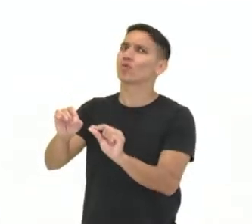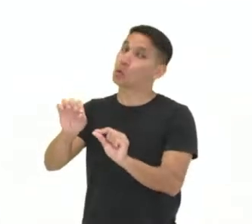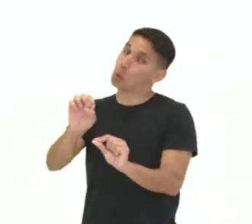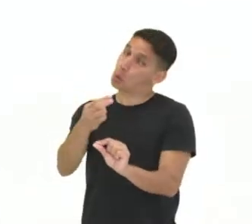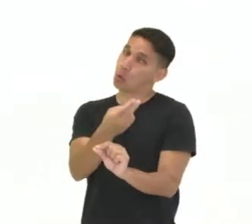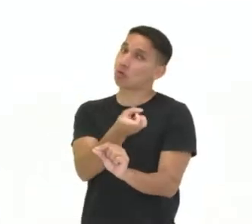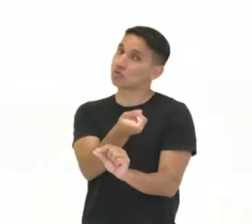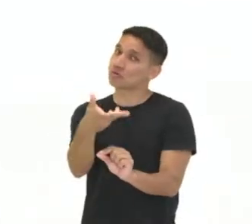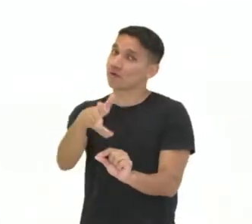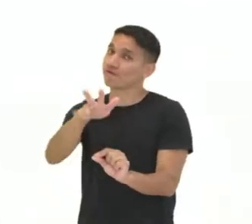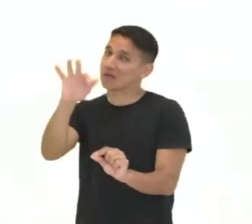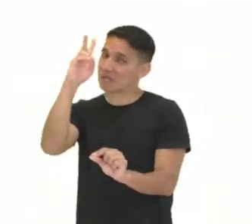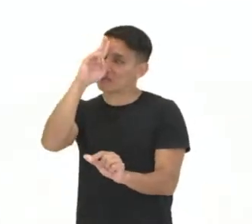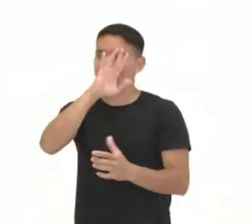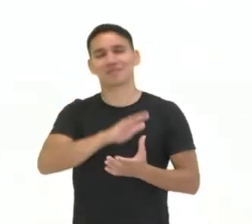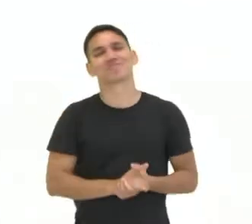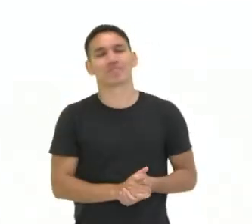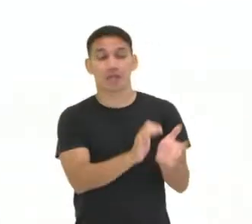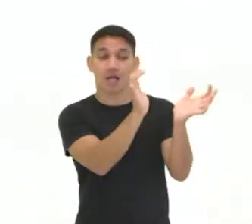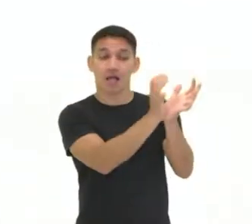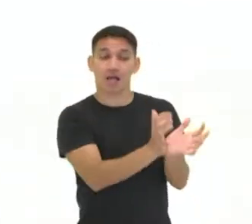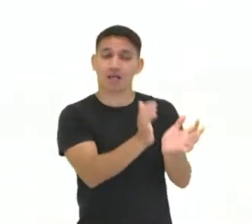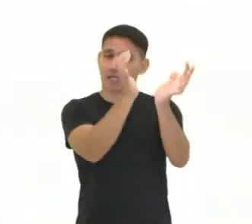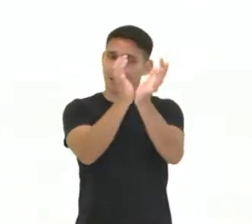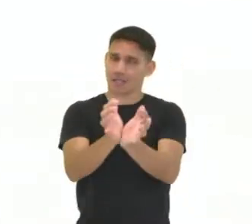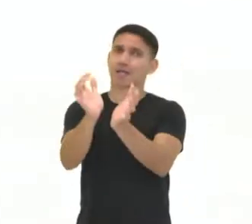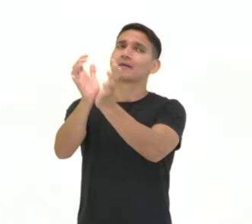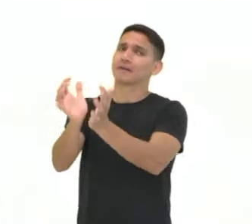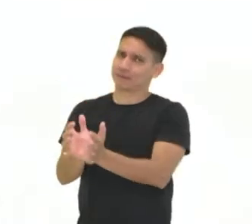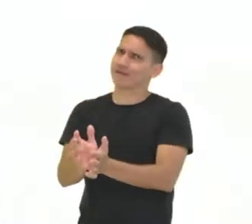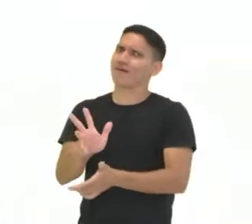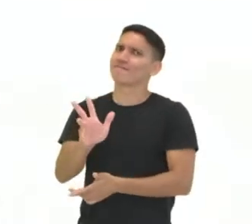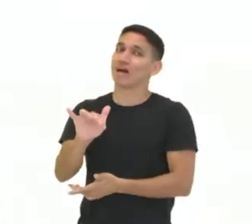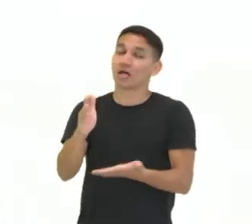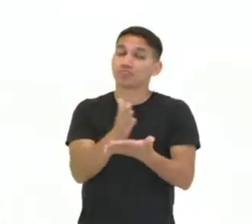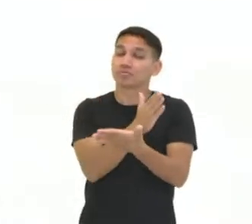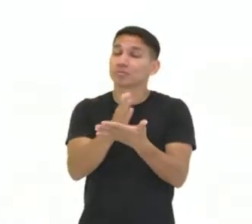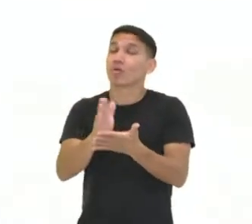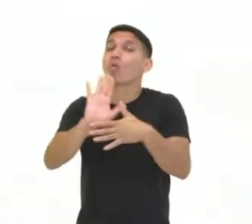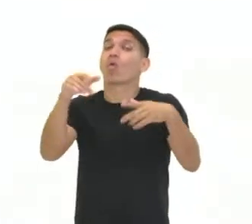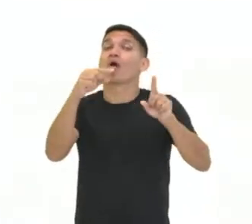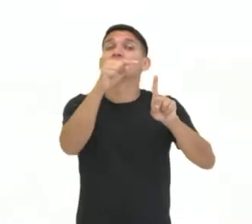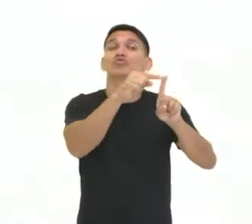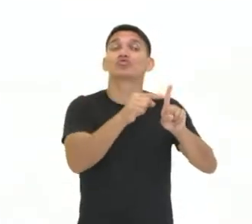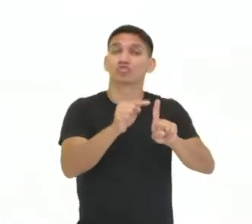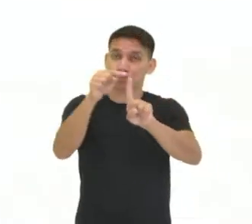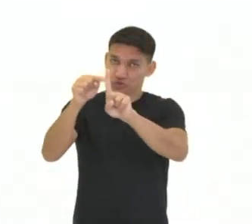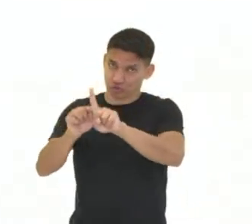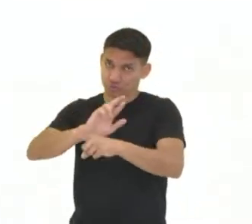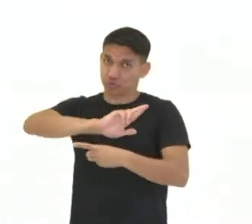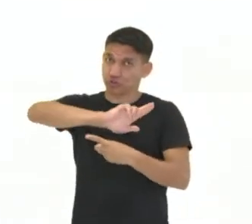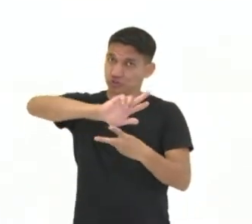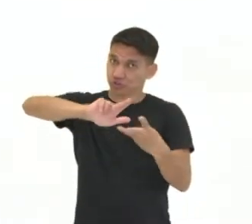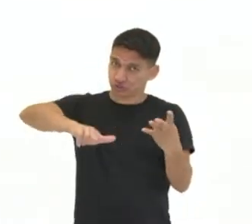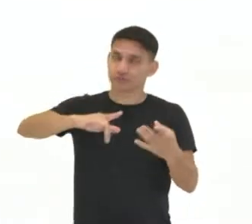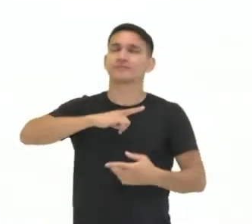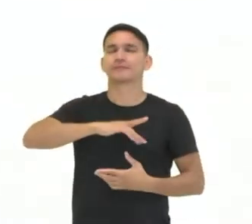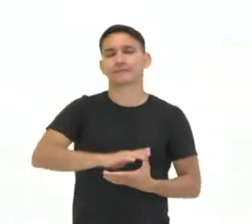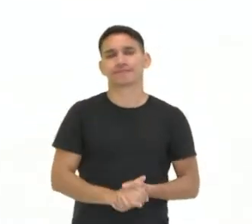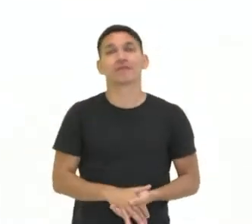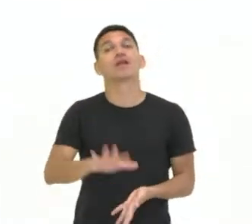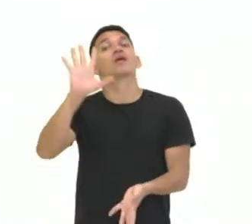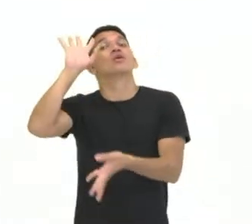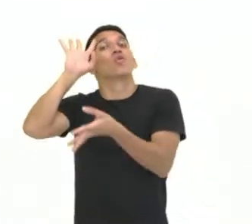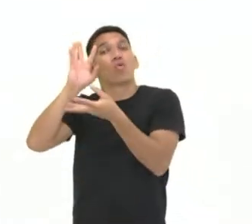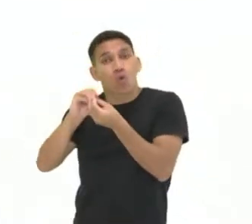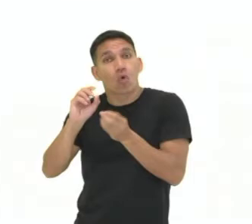relembrar. Classificar os trapézios, a gente vai saber quais são os tipos de trapézio que nós temos. E compreender